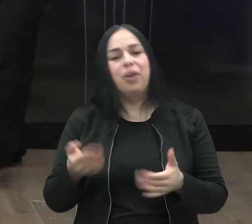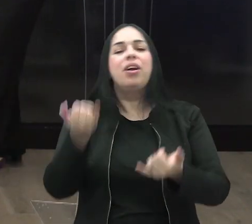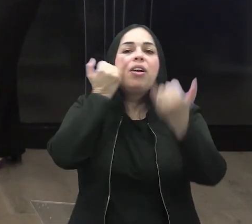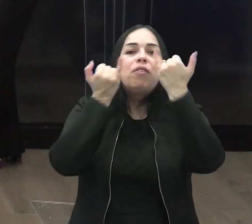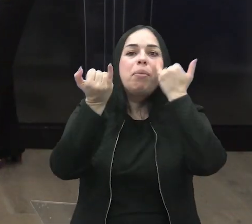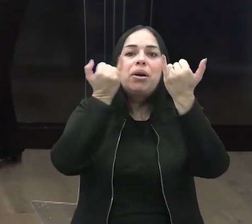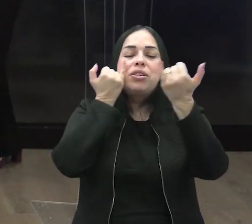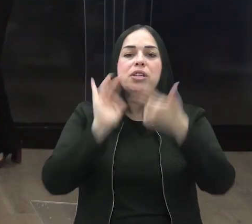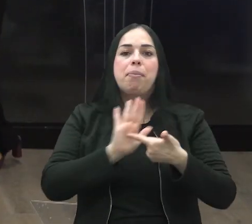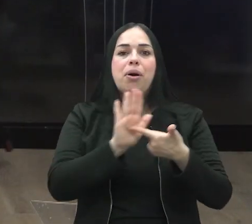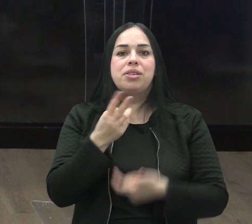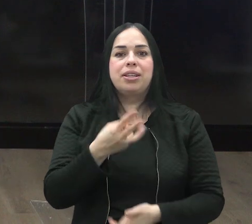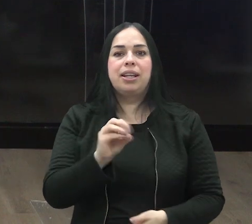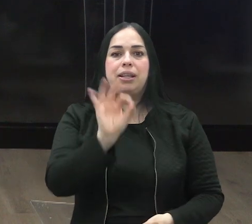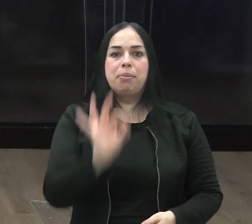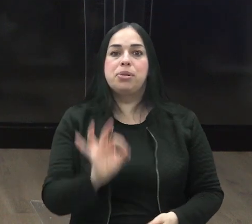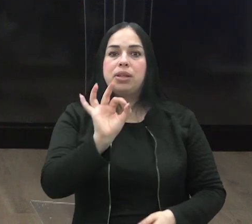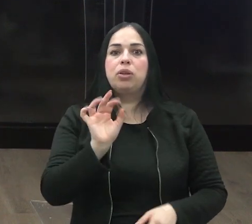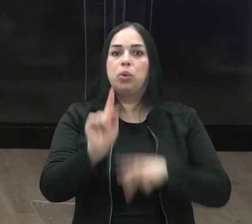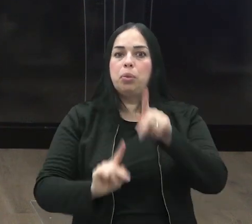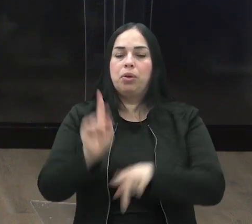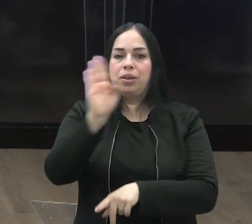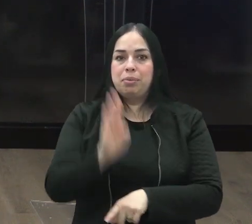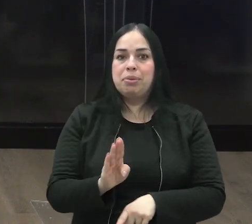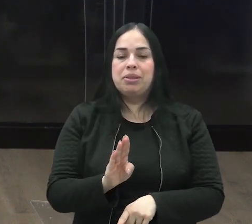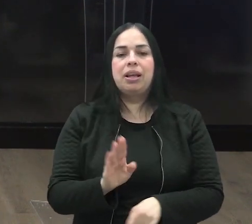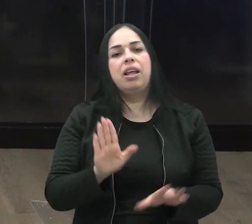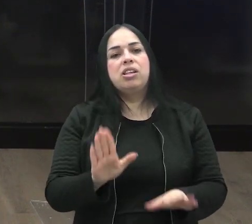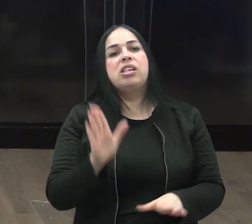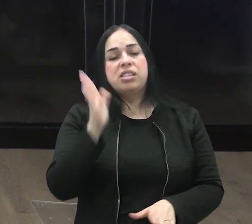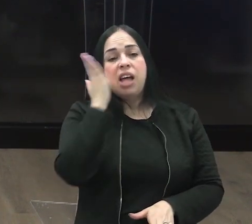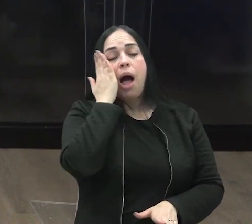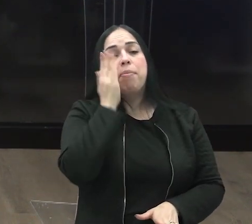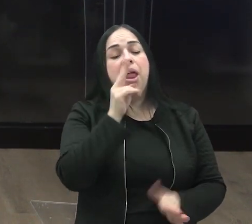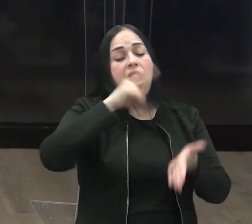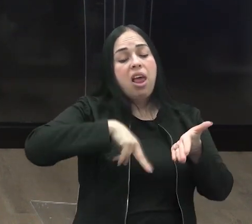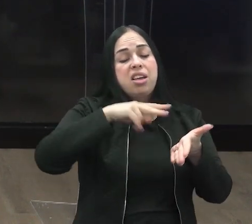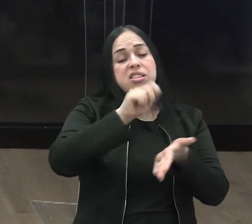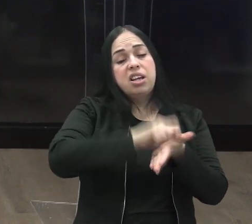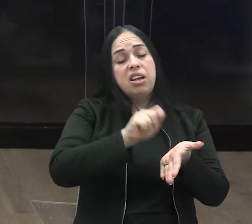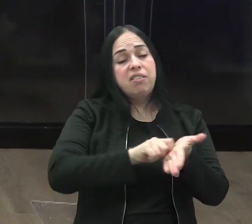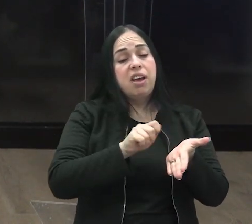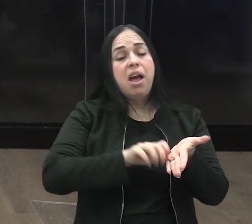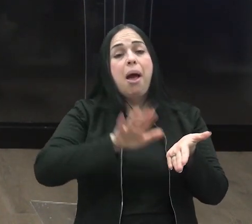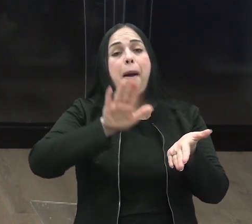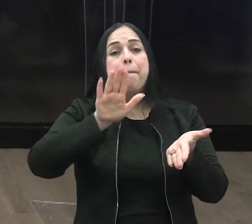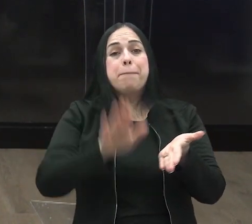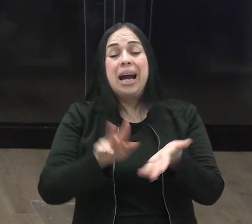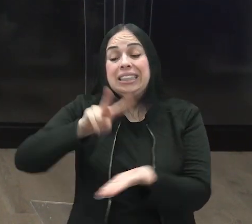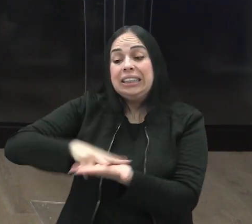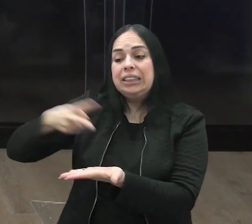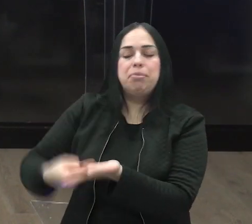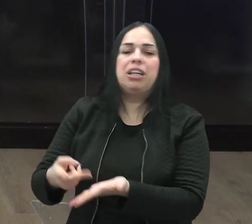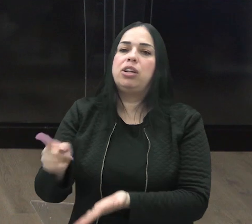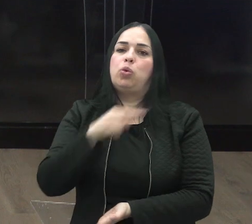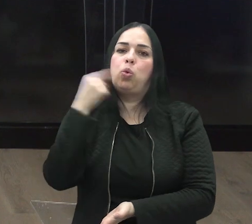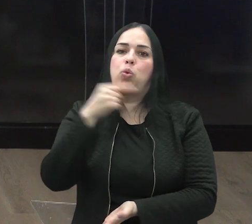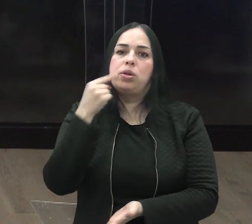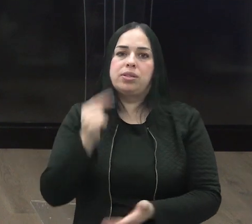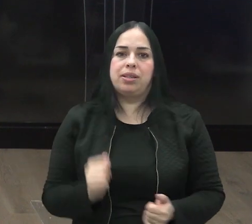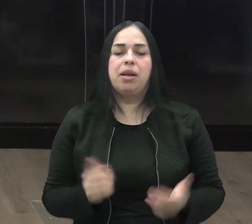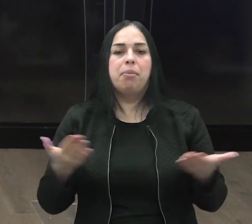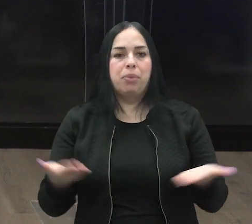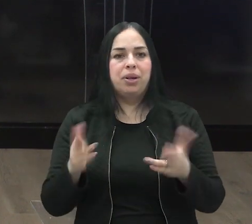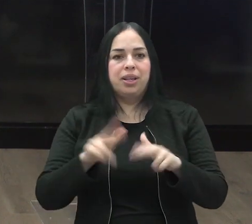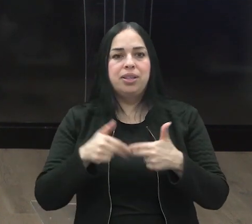educação, agora com dados que mostram que 30% dos brasileiros são analfabetos funcionais. Número bastante expressivo, né? Esse é o